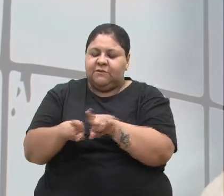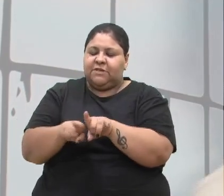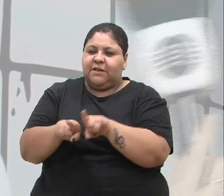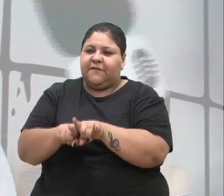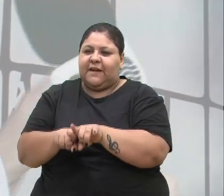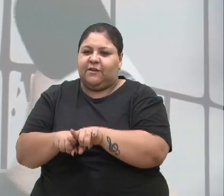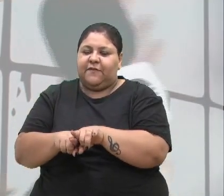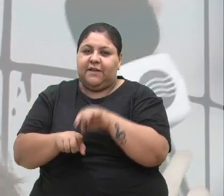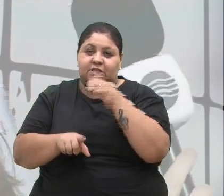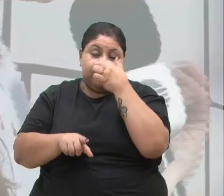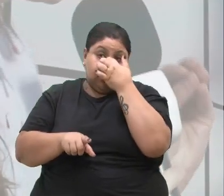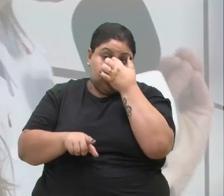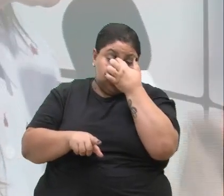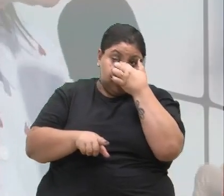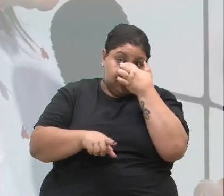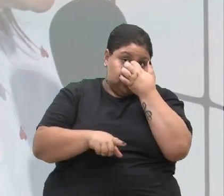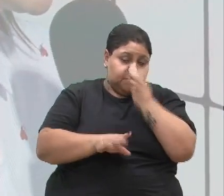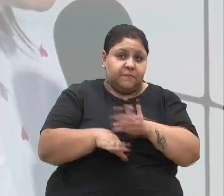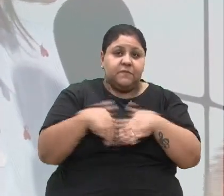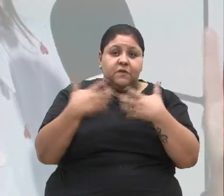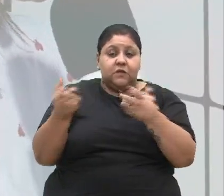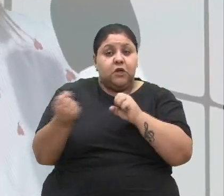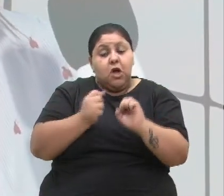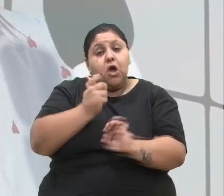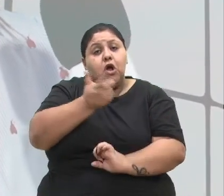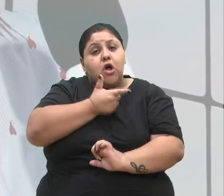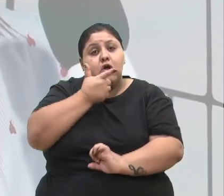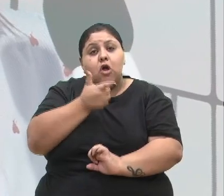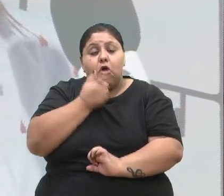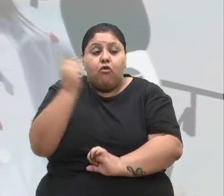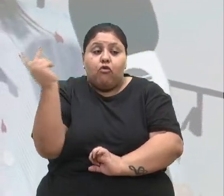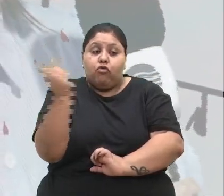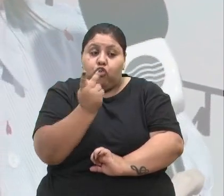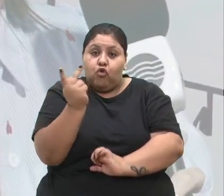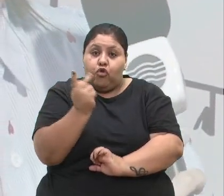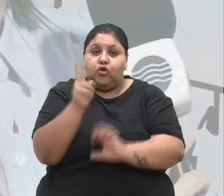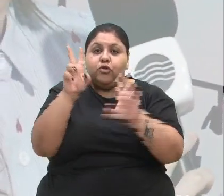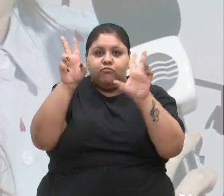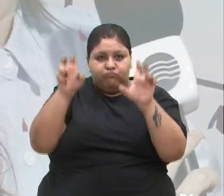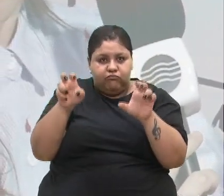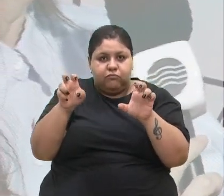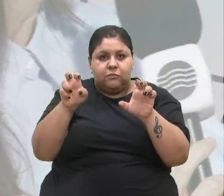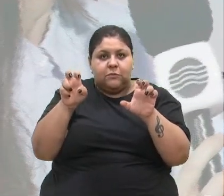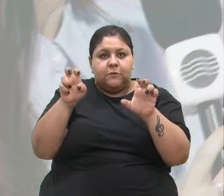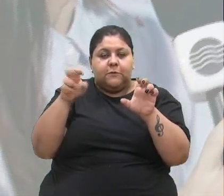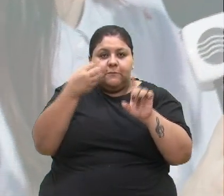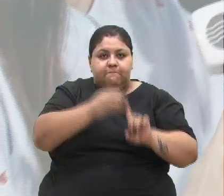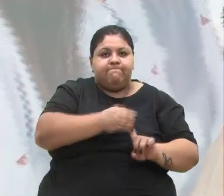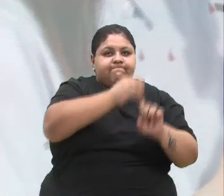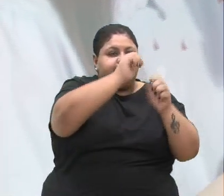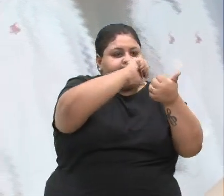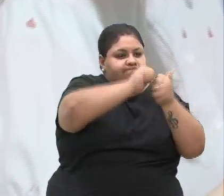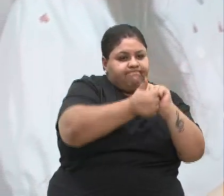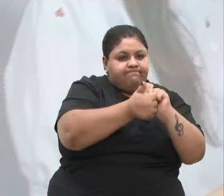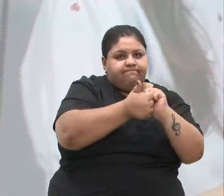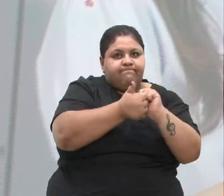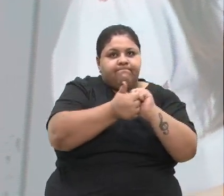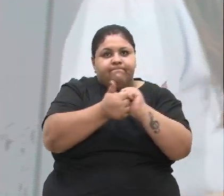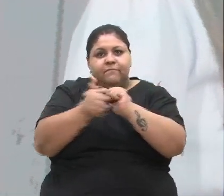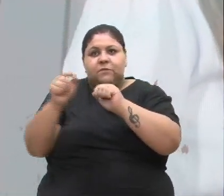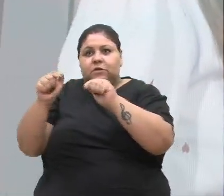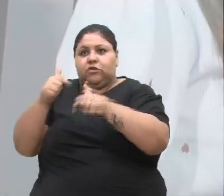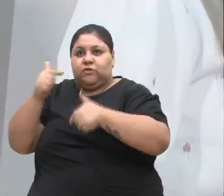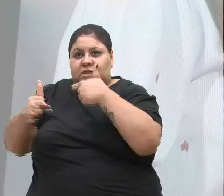também. Então, a gente pode dizer que essas duas bandeiras são as suas principais, tanto a questão do esporte quanto do serviço público